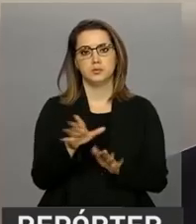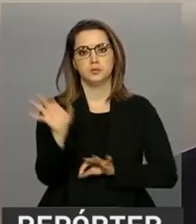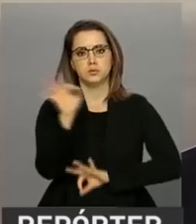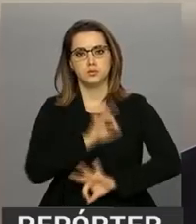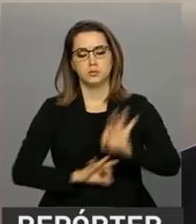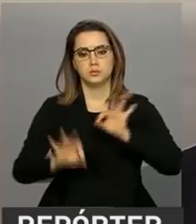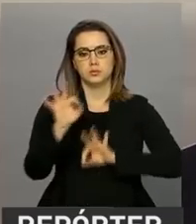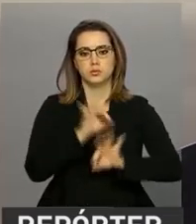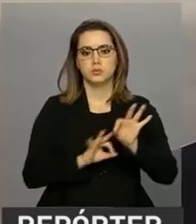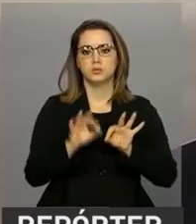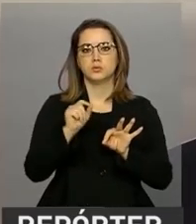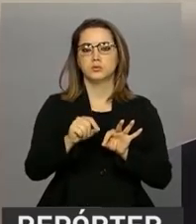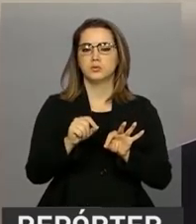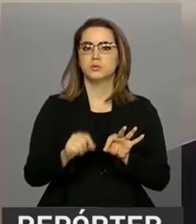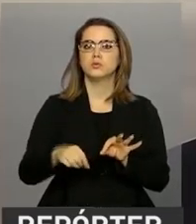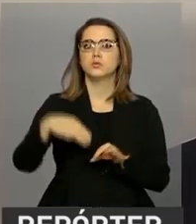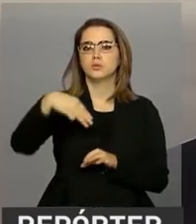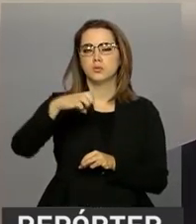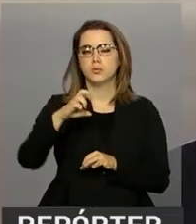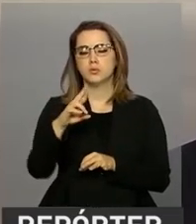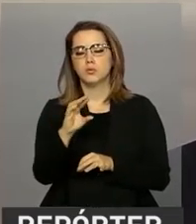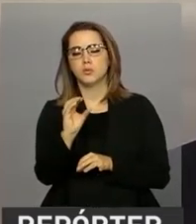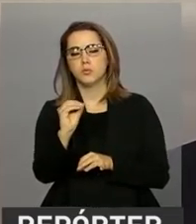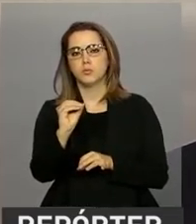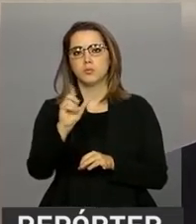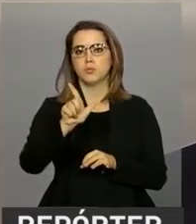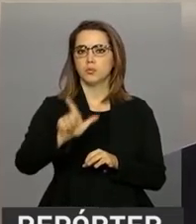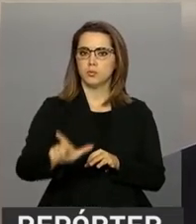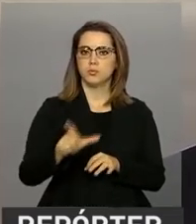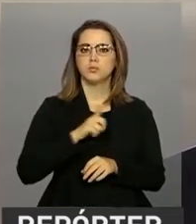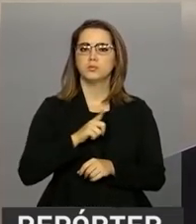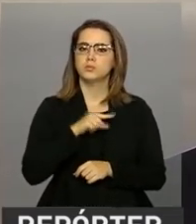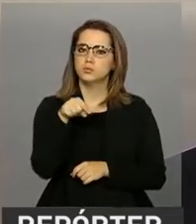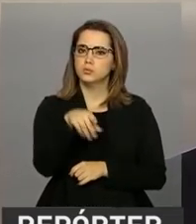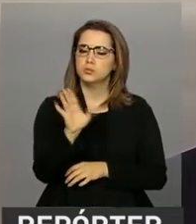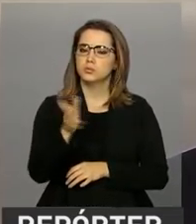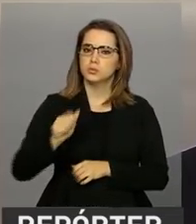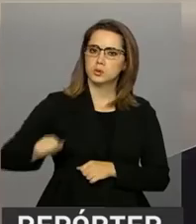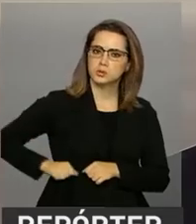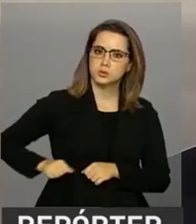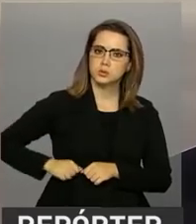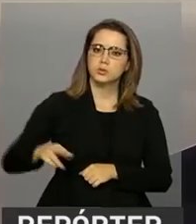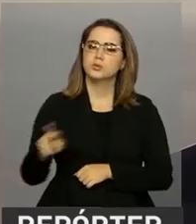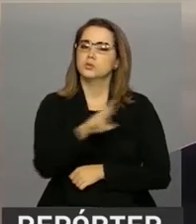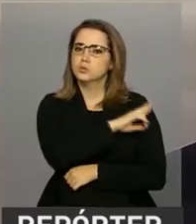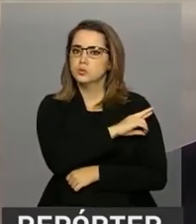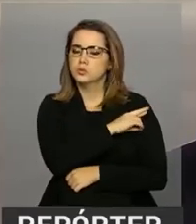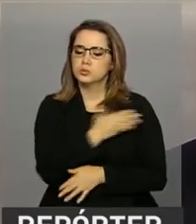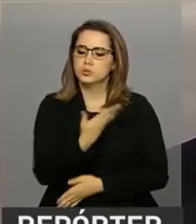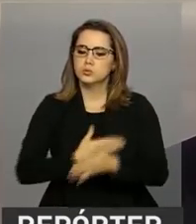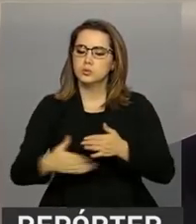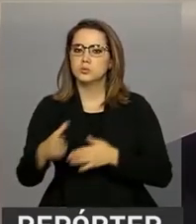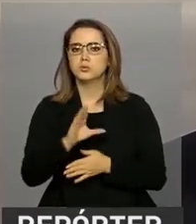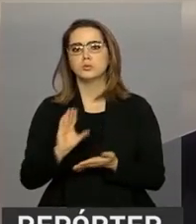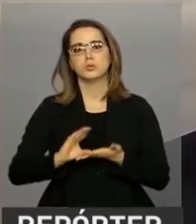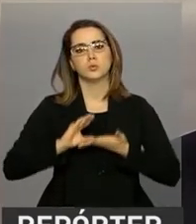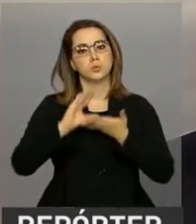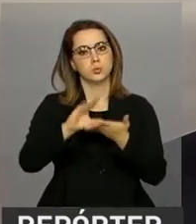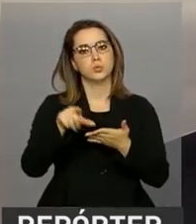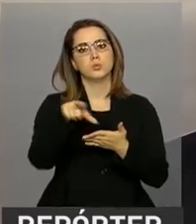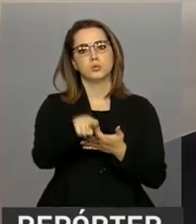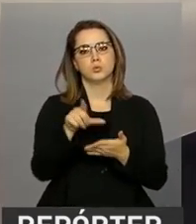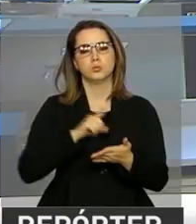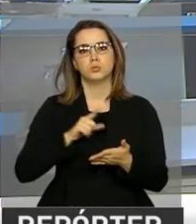da ALAD e do Mercosul. Pois bem, pegar esses embaixadores que representam seus países e eles fazerem um conselho informal para tocar